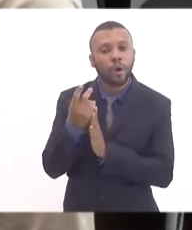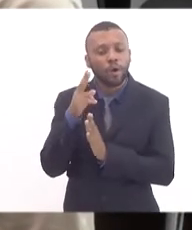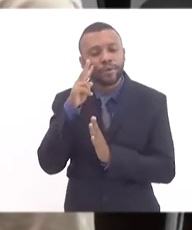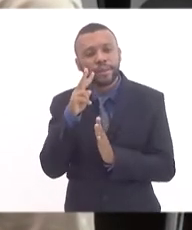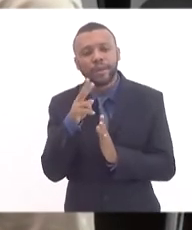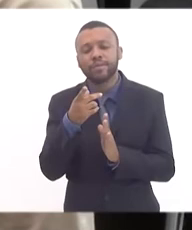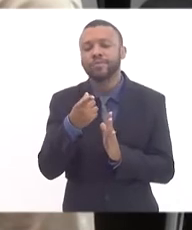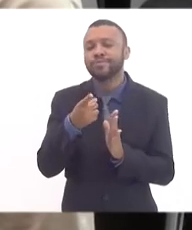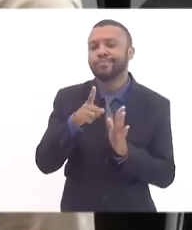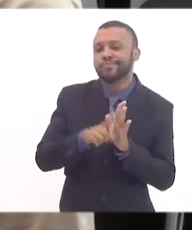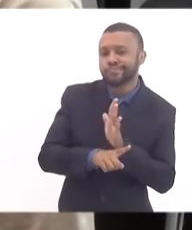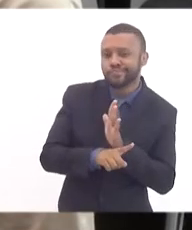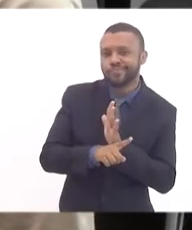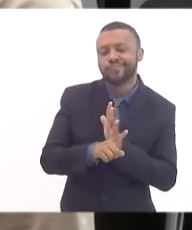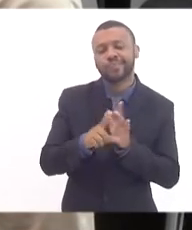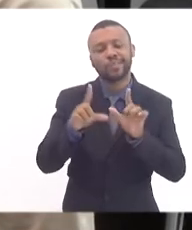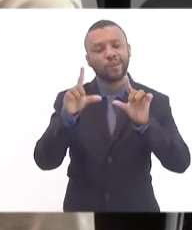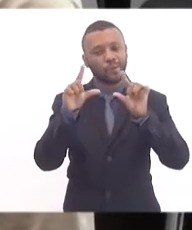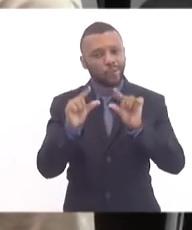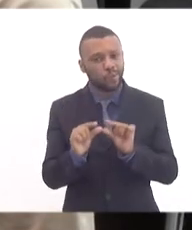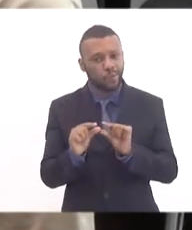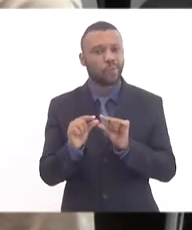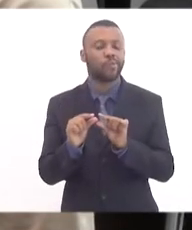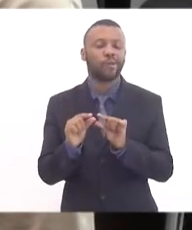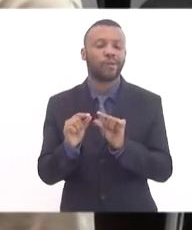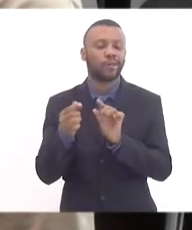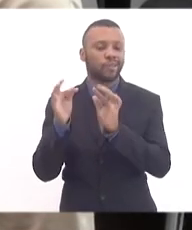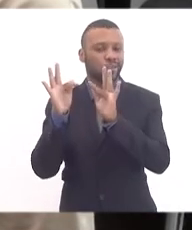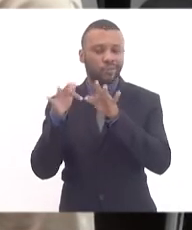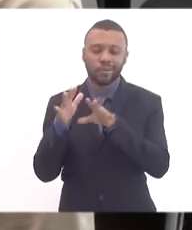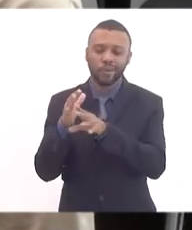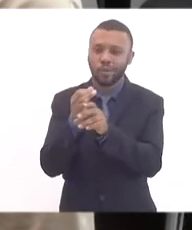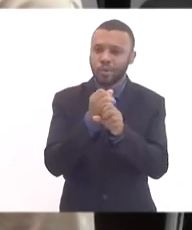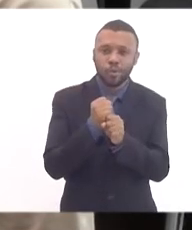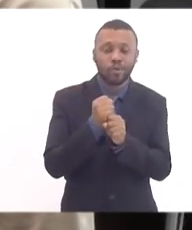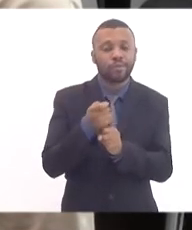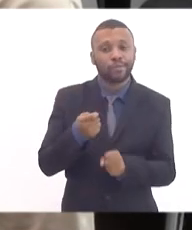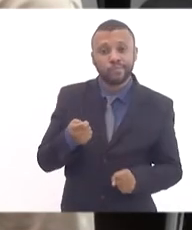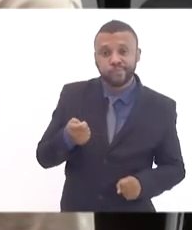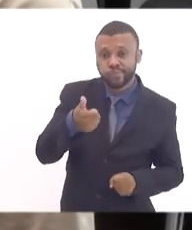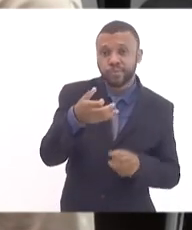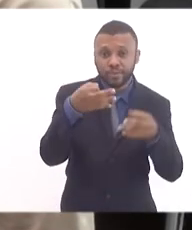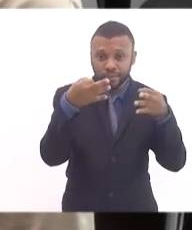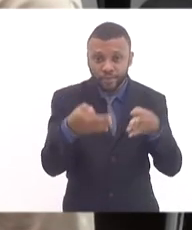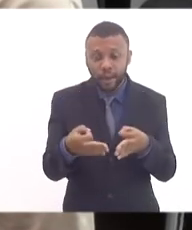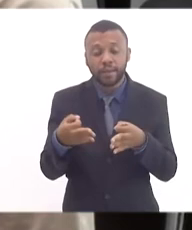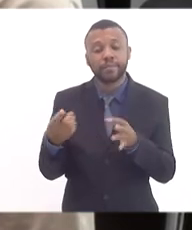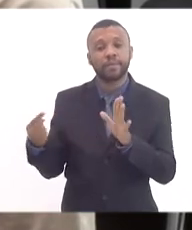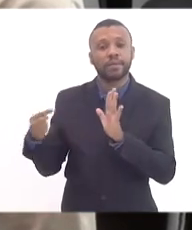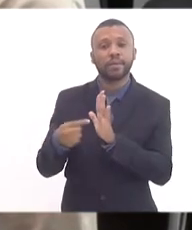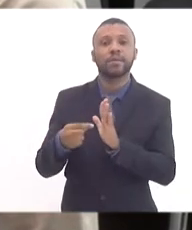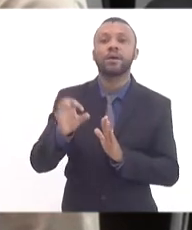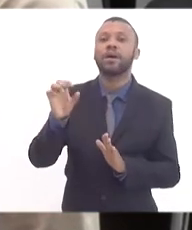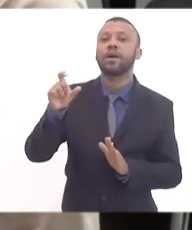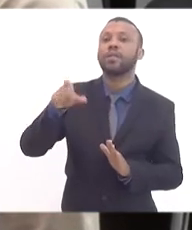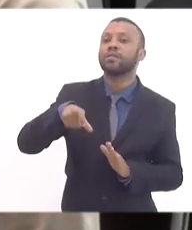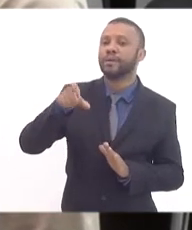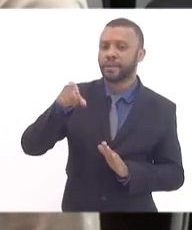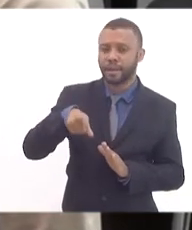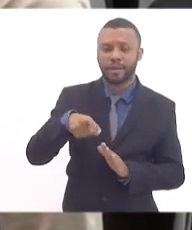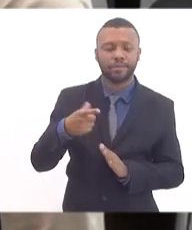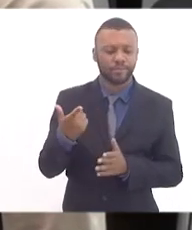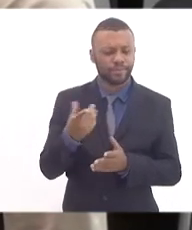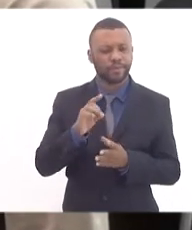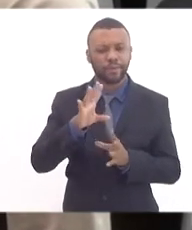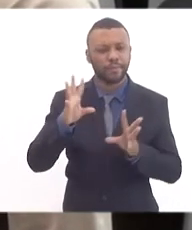o deferimento teria um crédito um pouquinho menor no final das contas eu tenho o benefício de fato no crédito presumido E aí só